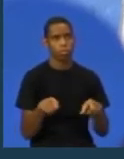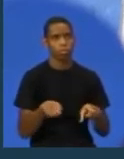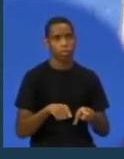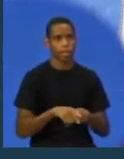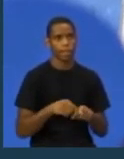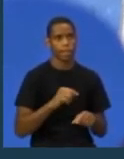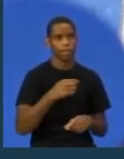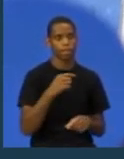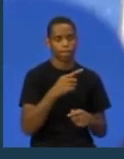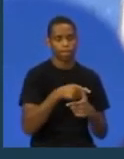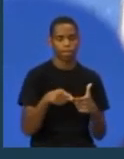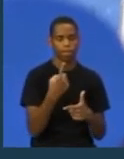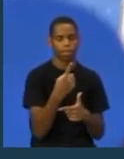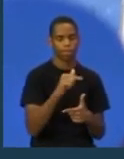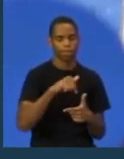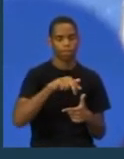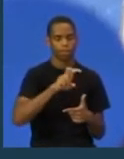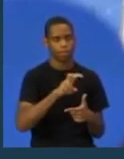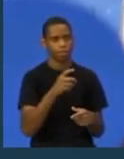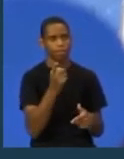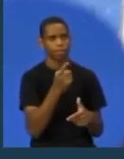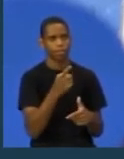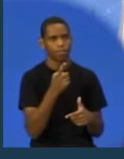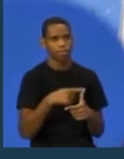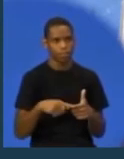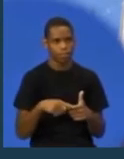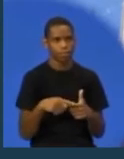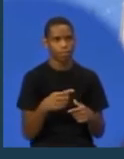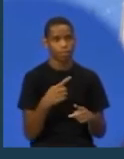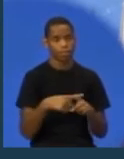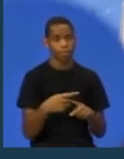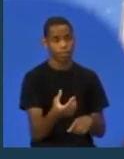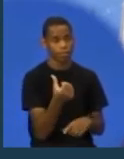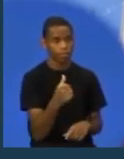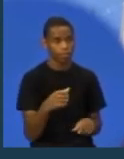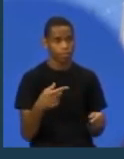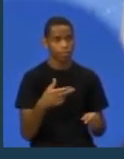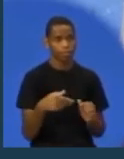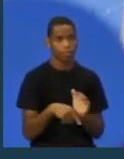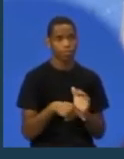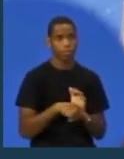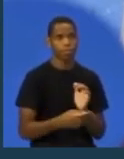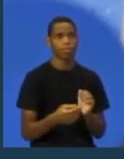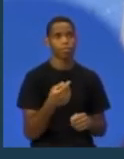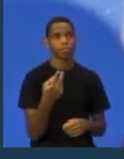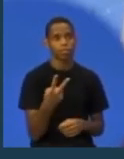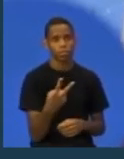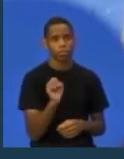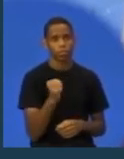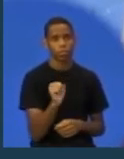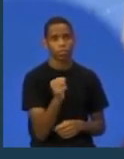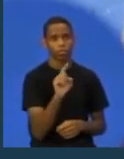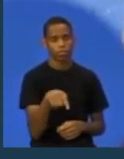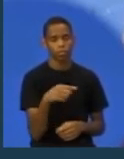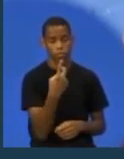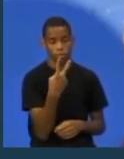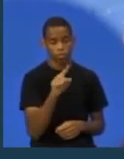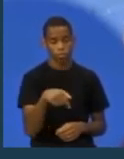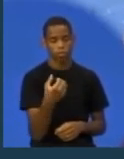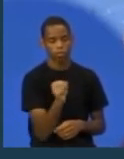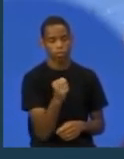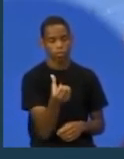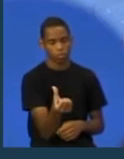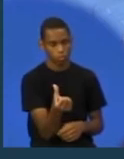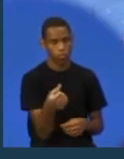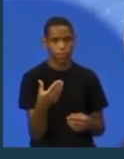por 175, a sua média, multiplicado por 6, você chega ao coeficiente de variação de